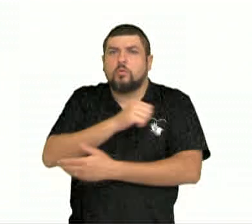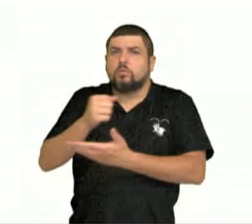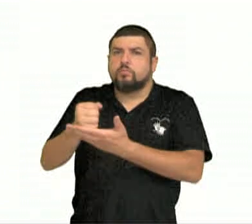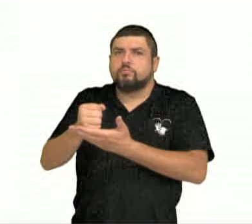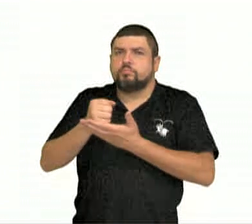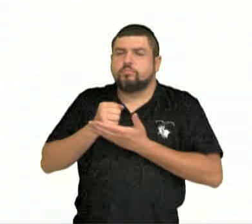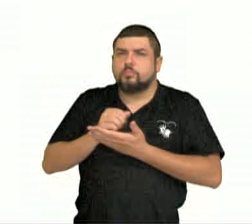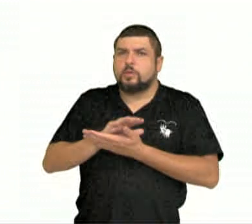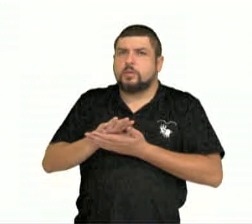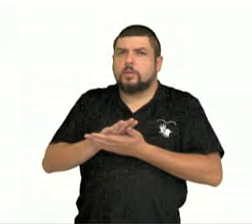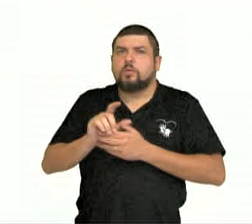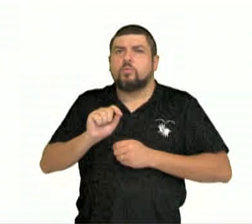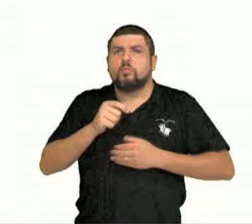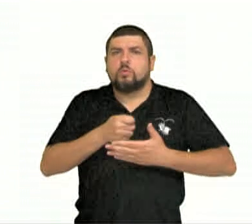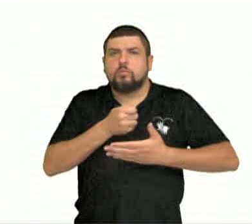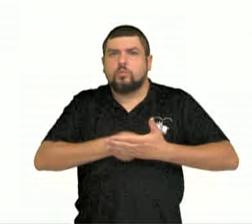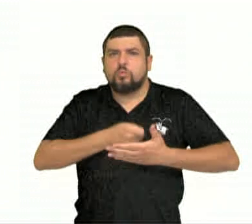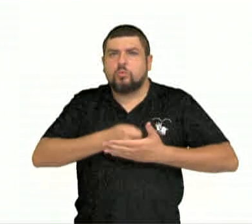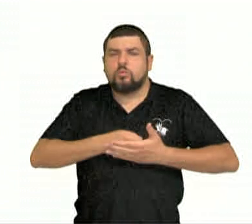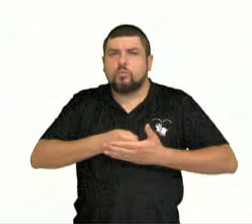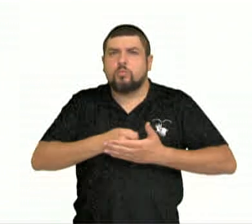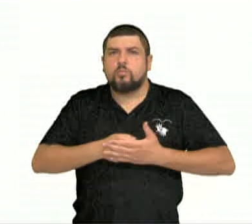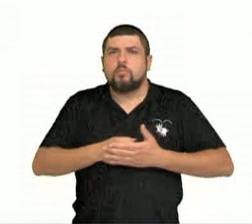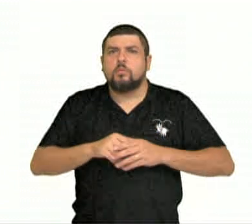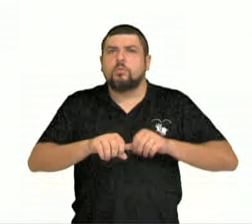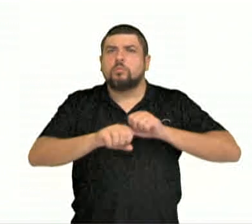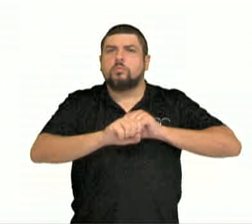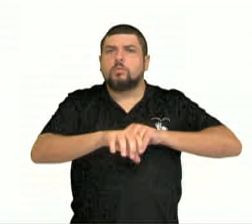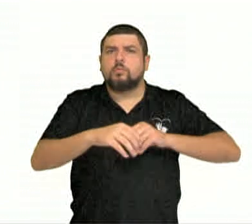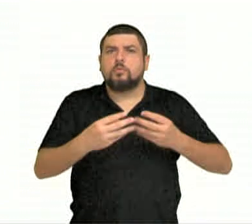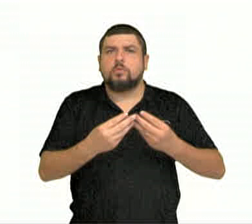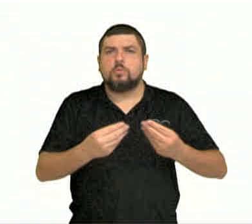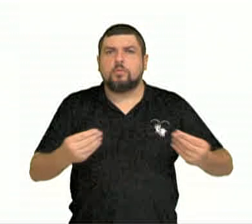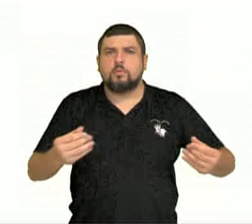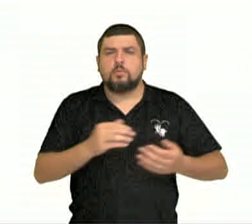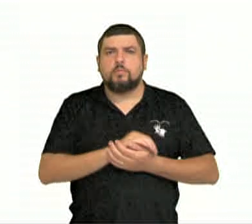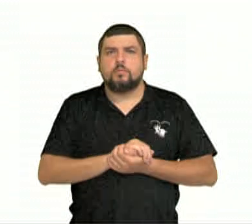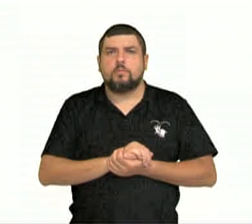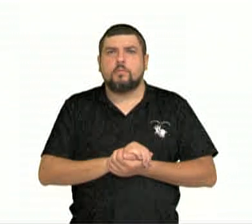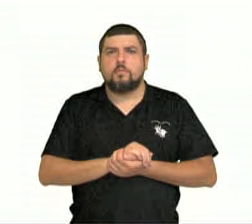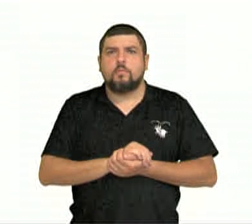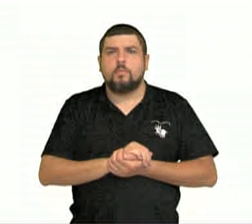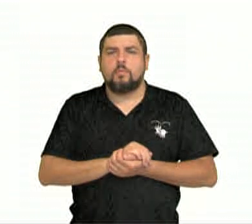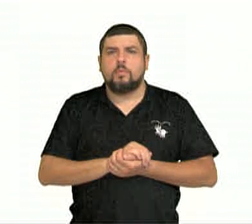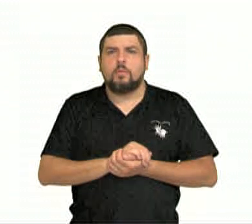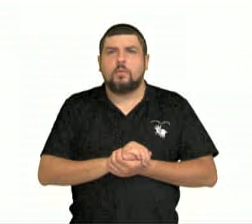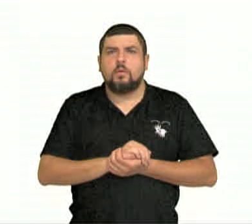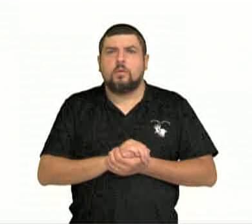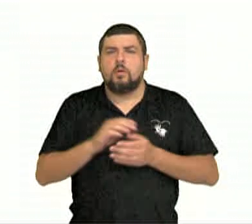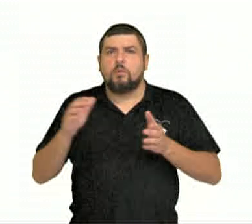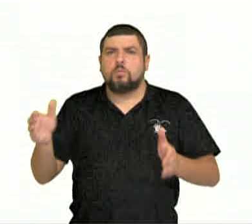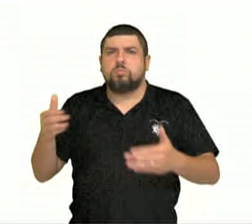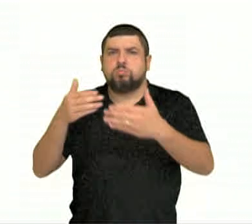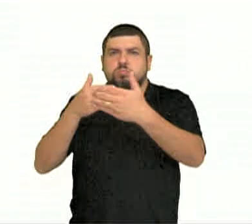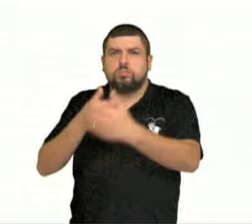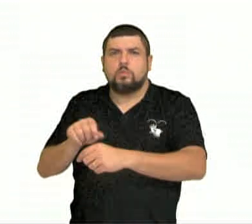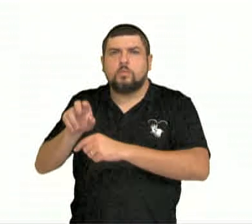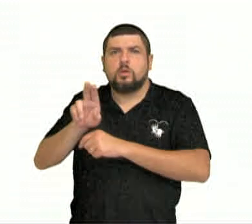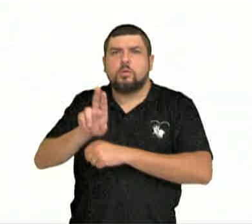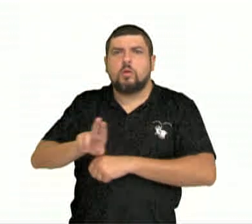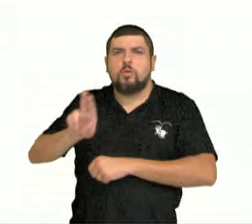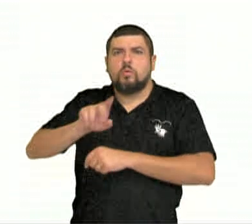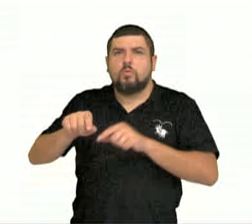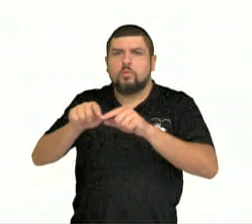uma expansão de qualidade. Os containers, utilizados como sala de aula e salas administrativas,